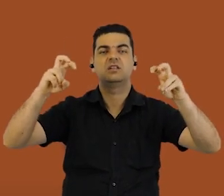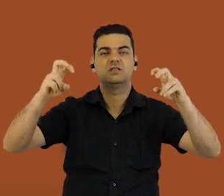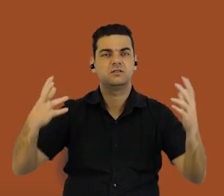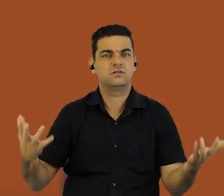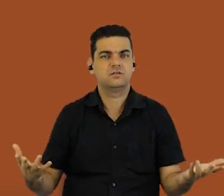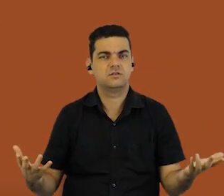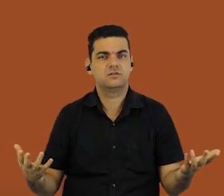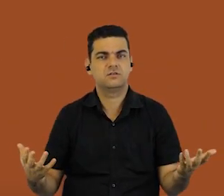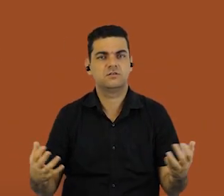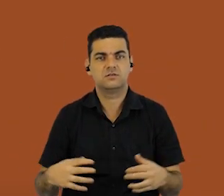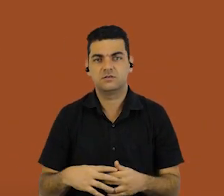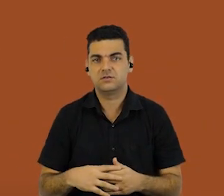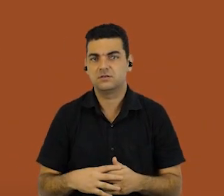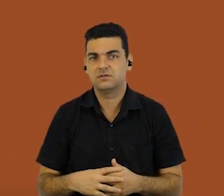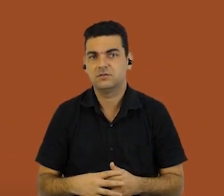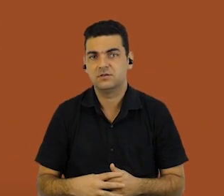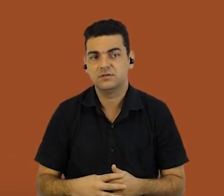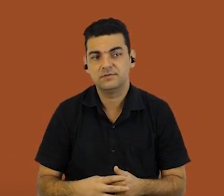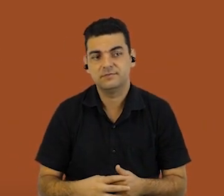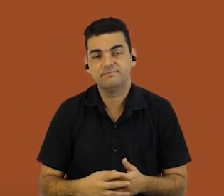visibilizado, né?